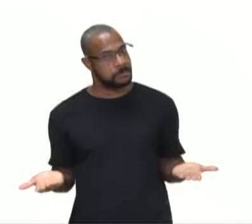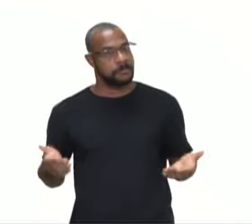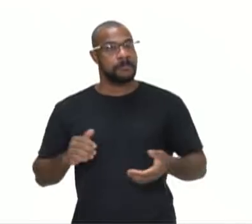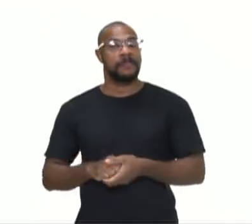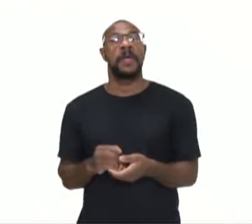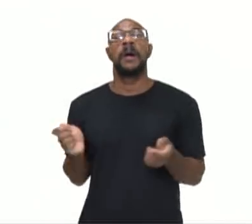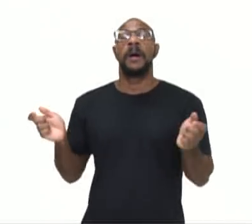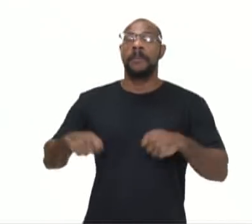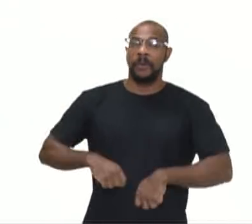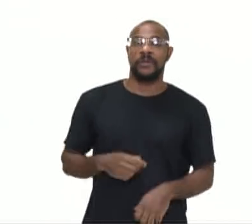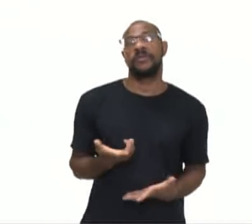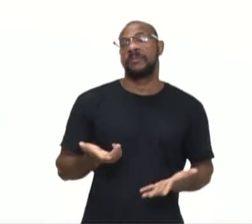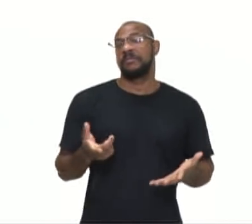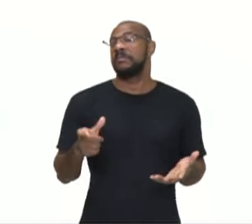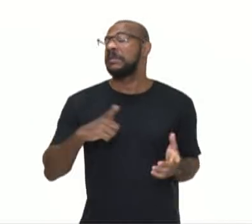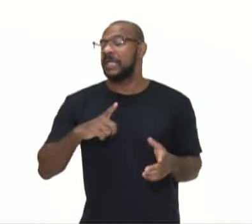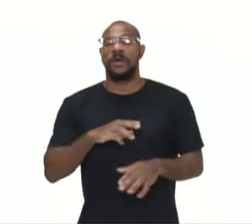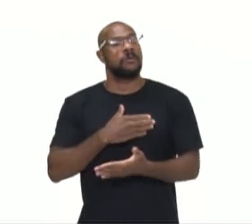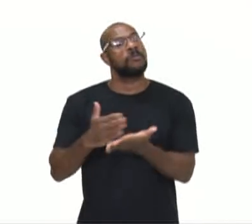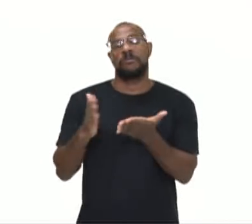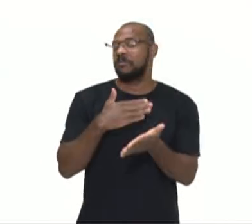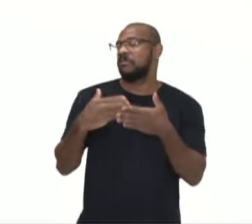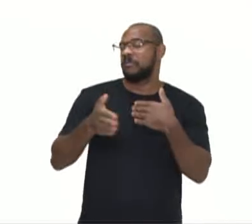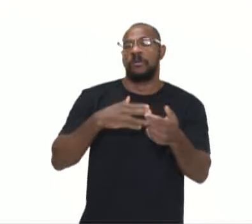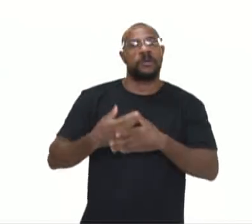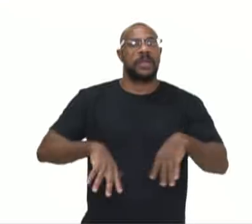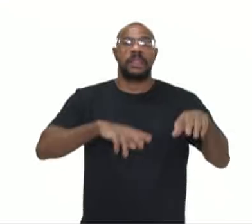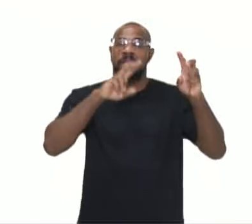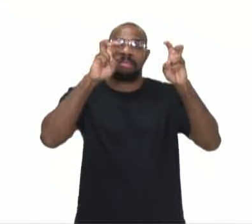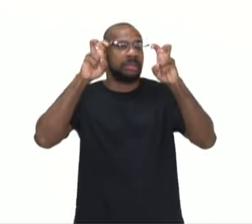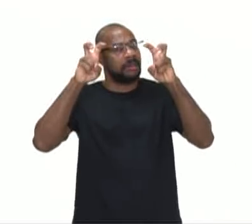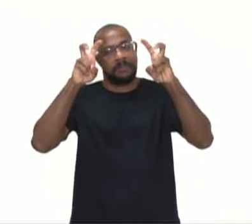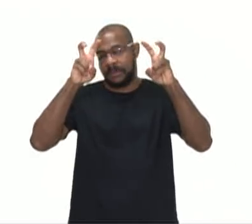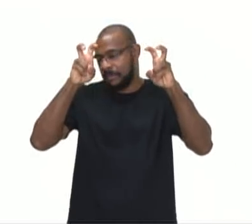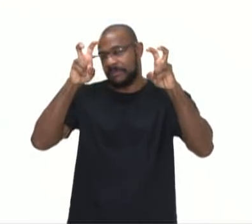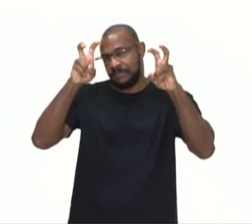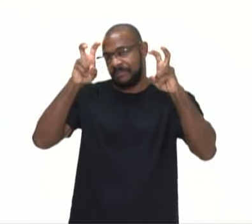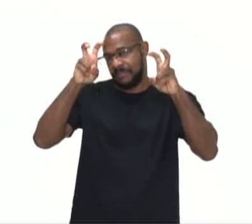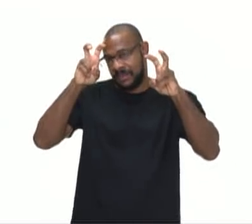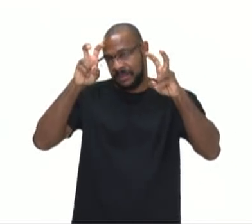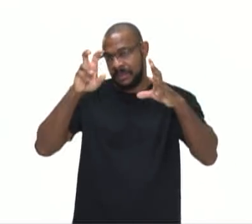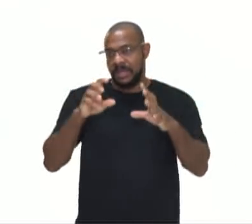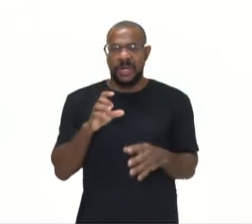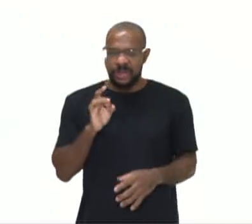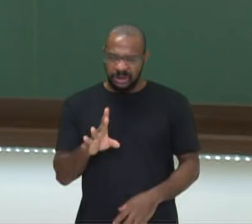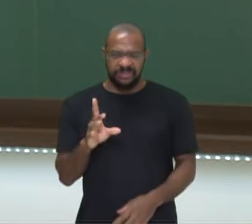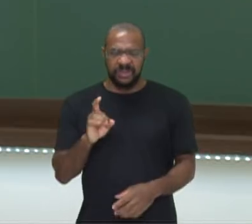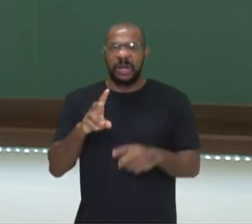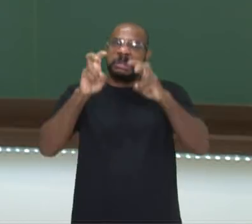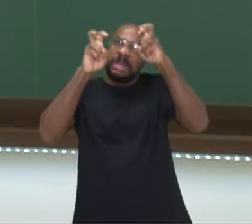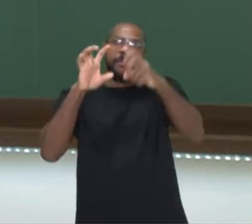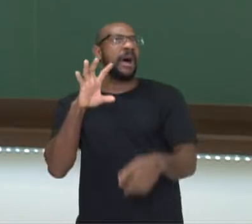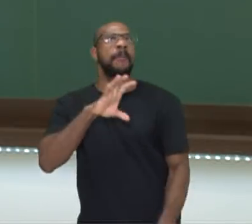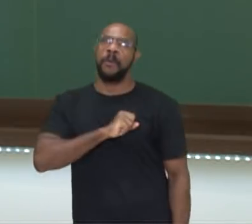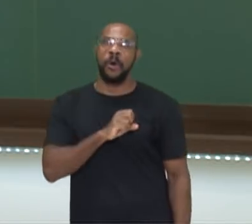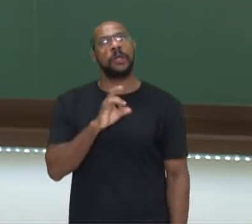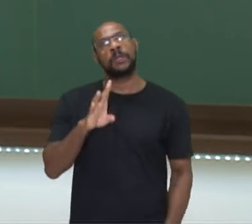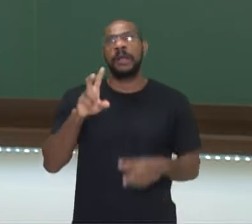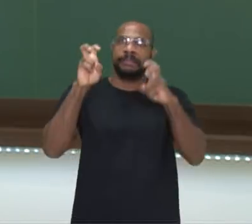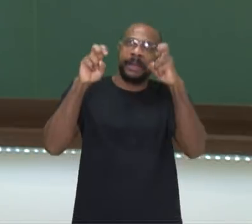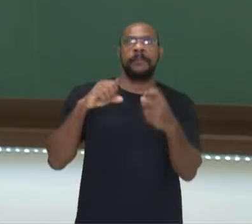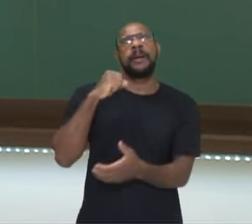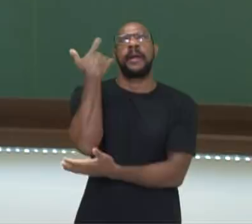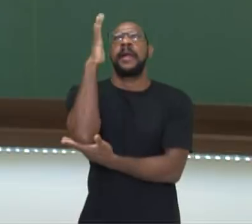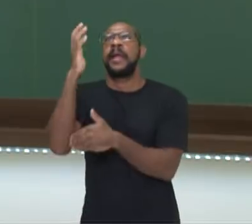Pode falar sobre qualquer assunto. Como assim qualquer assunto? Não vamos falar só de amor? Só de natureza? Só